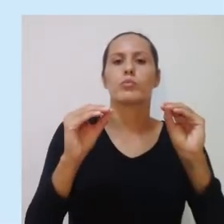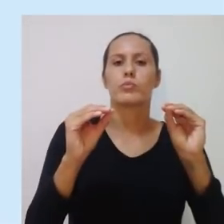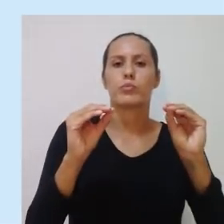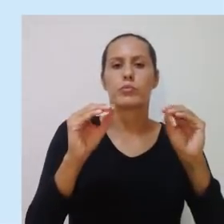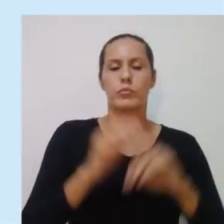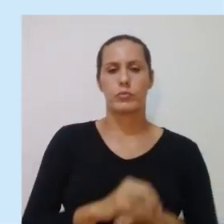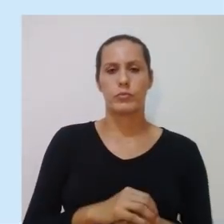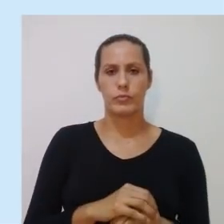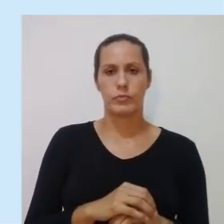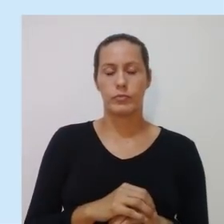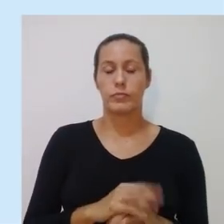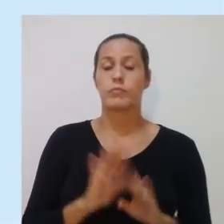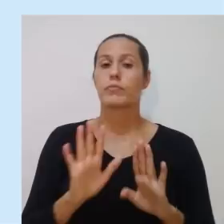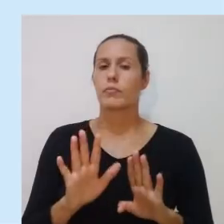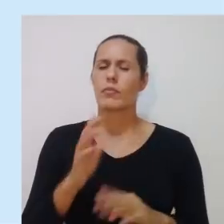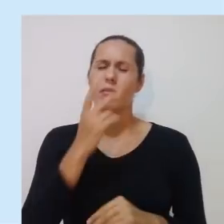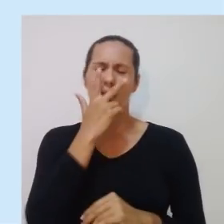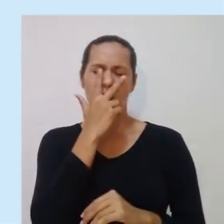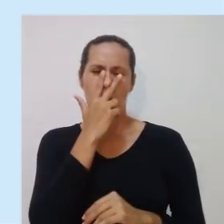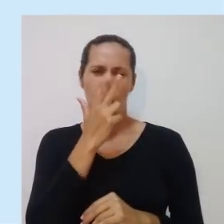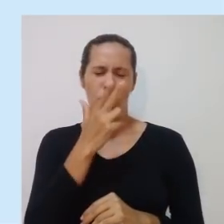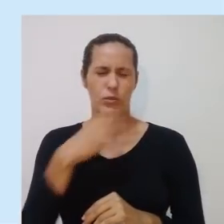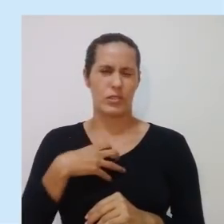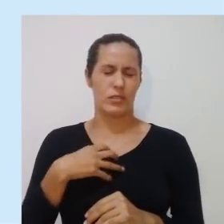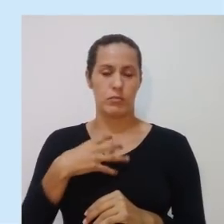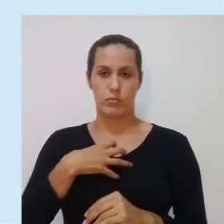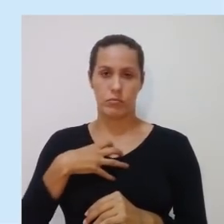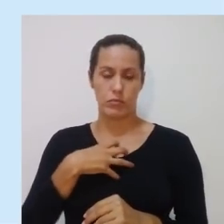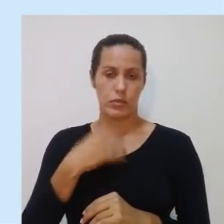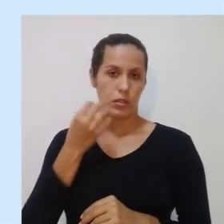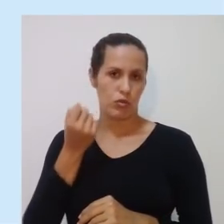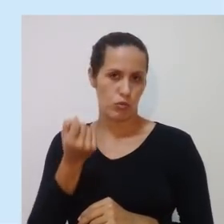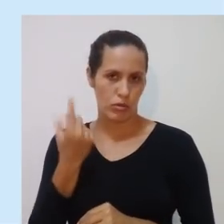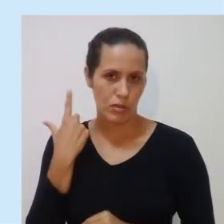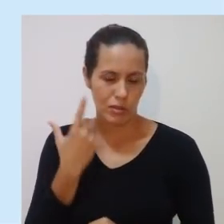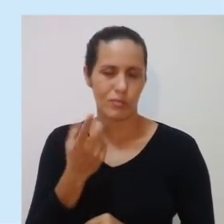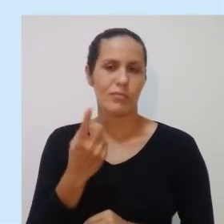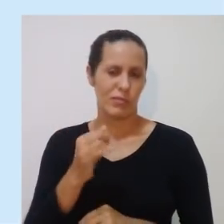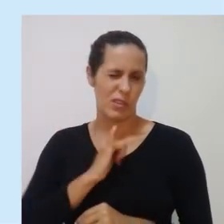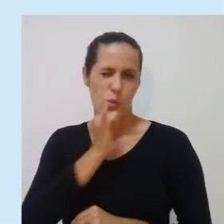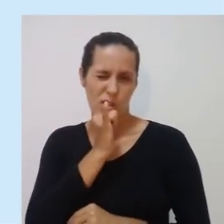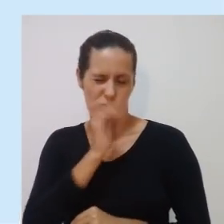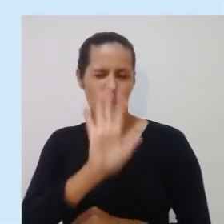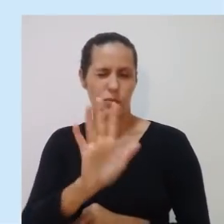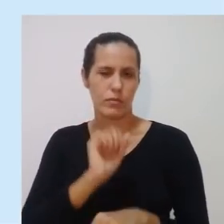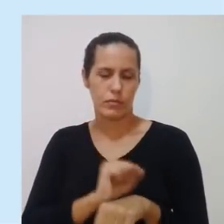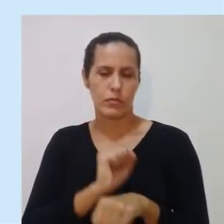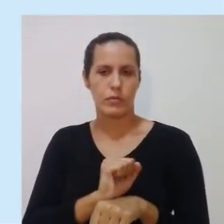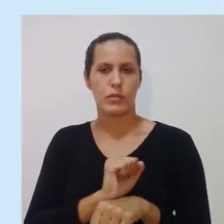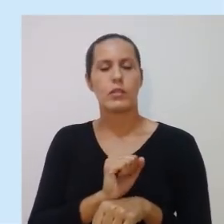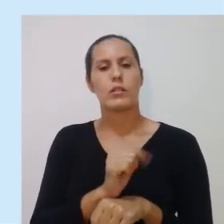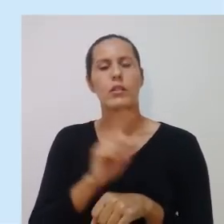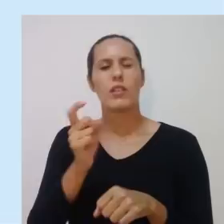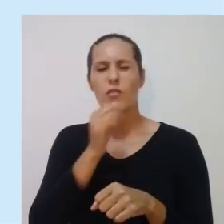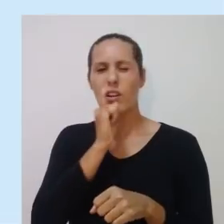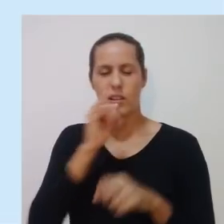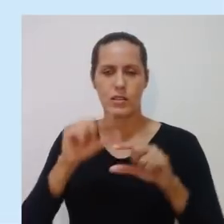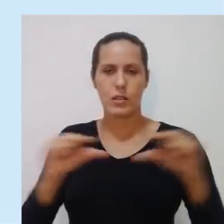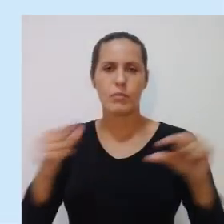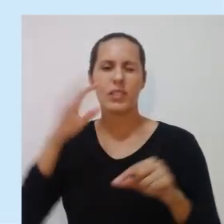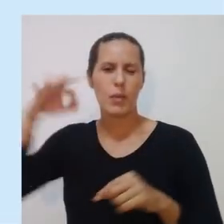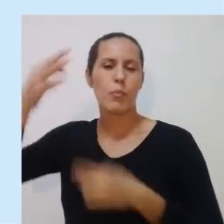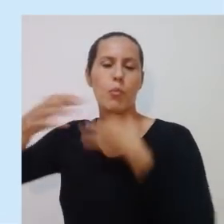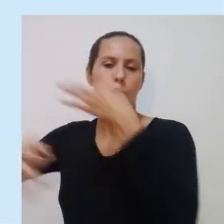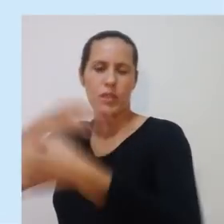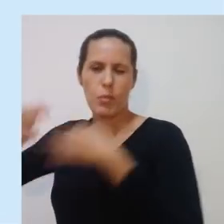falado naquele texto. Eu acho estranho, e eu tenho um exemplo para vocês. Então vamos fazer o seguinte, vamos ver o exemplo, daqui a pouco eu